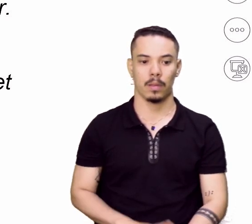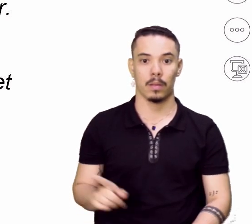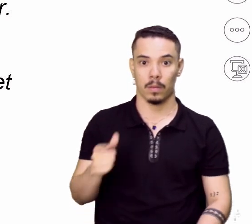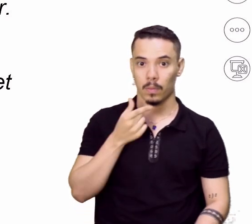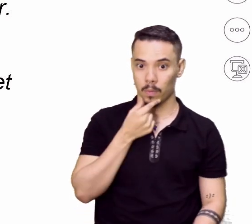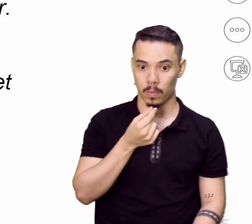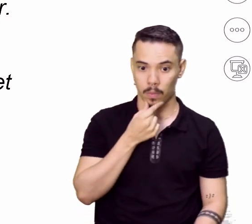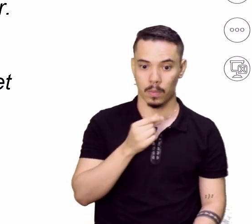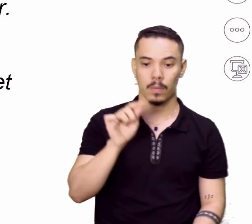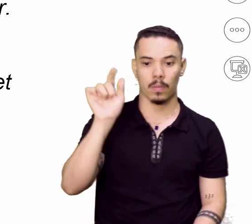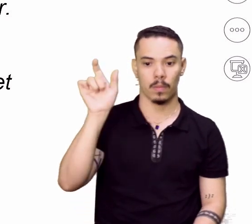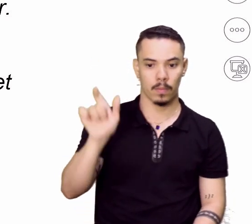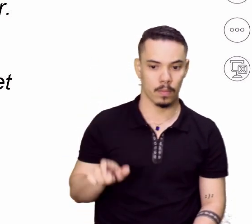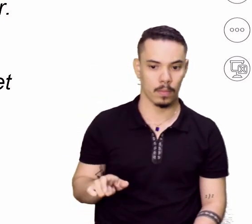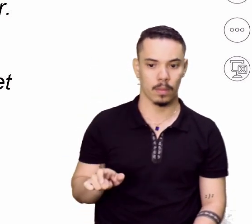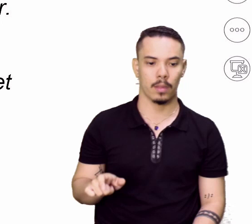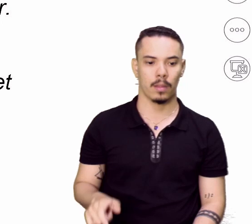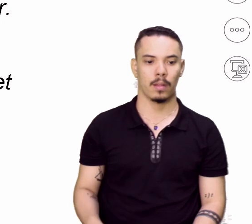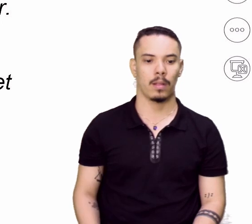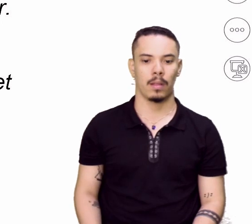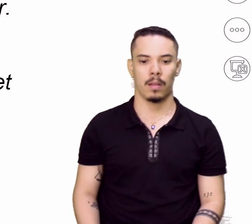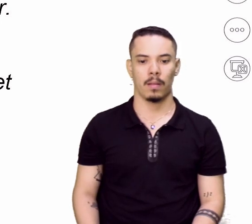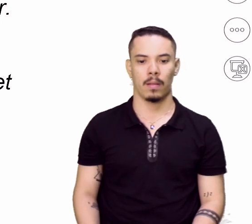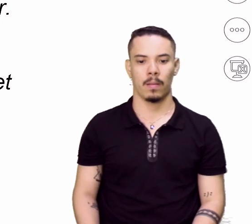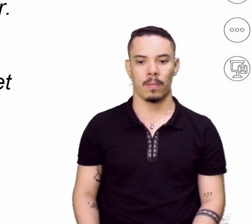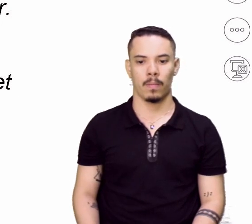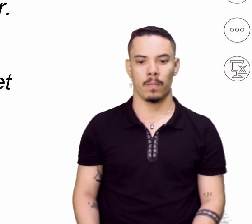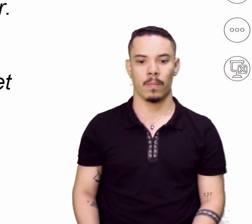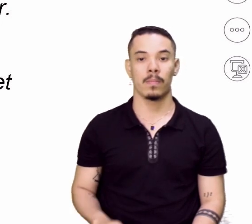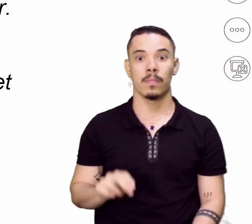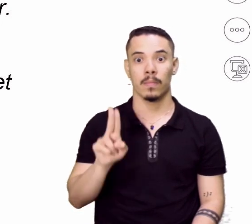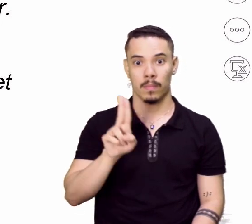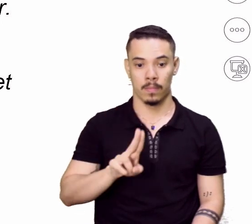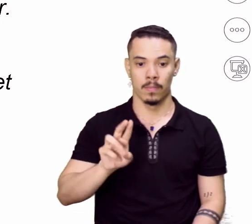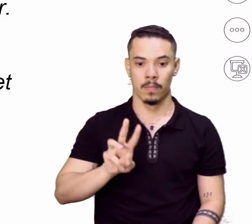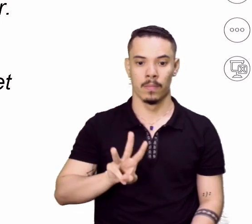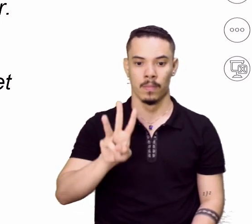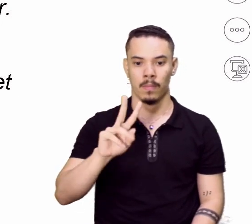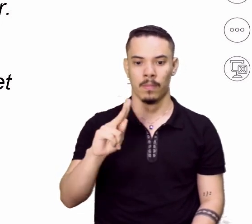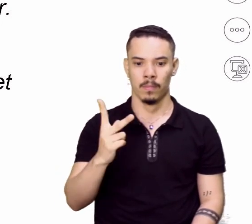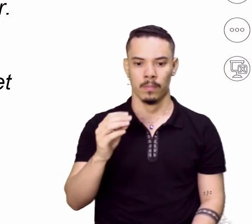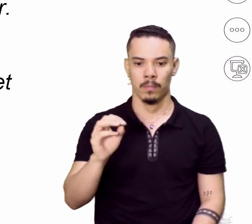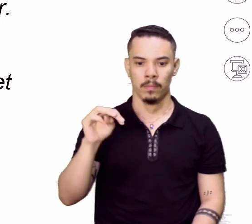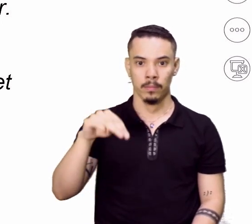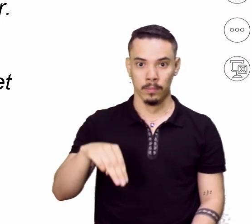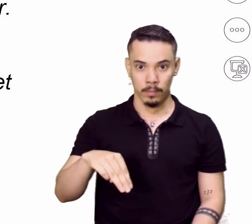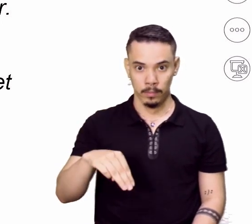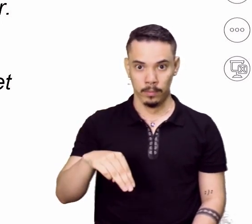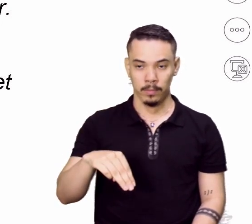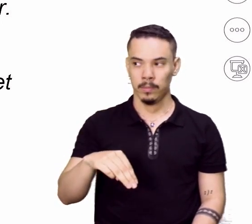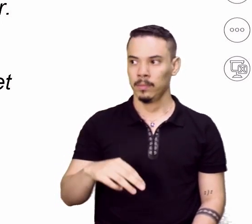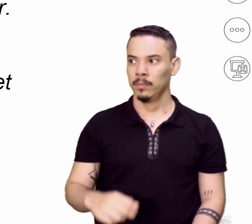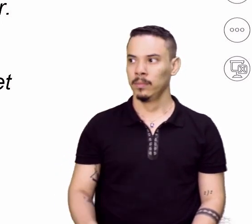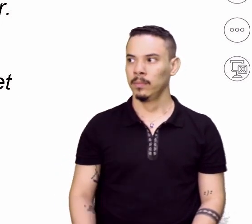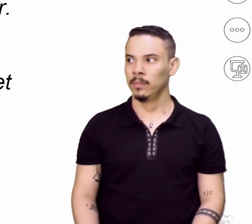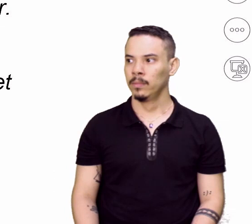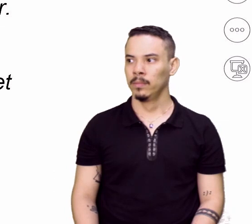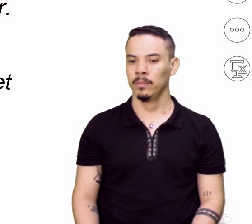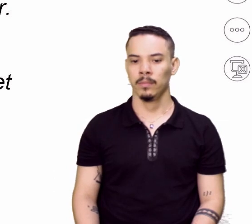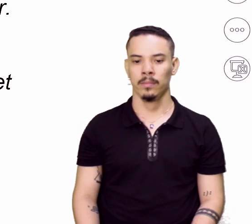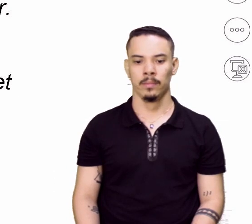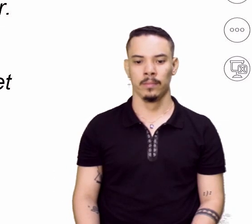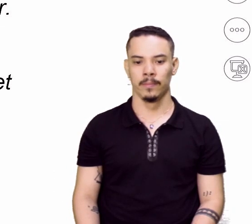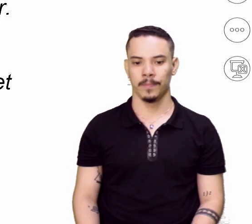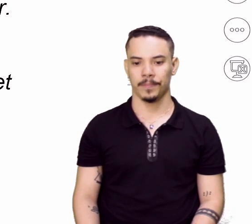whom Jones met earlier. Então, Smith era um dos homens